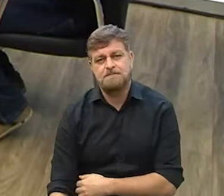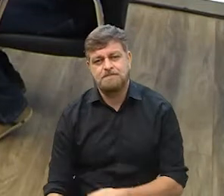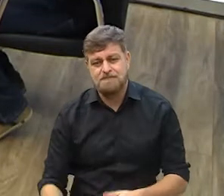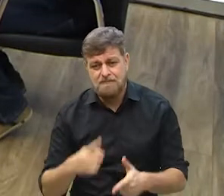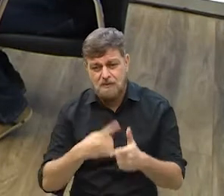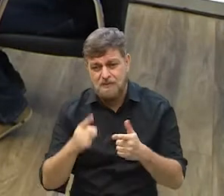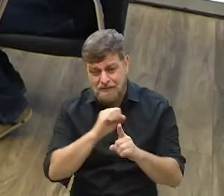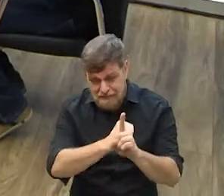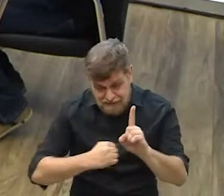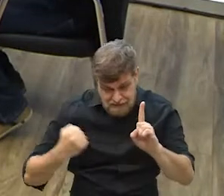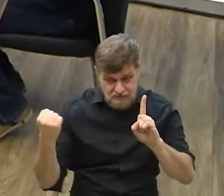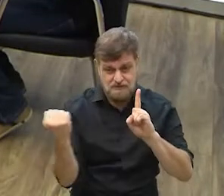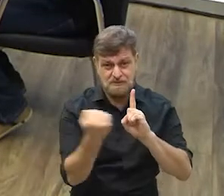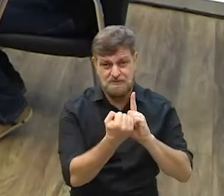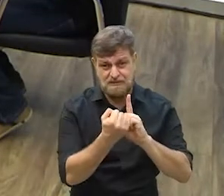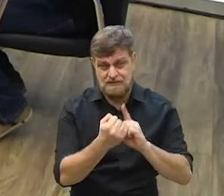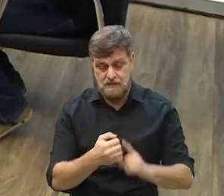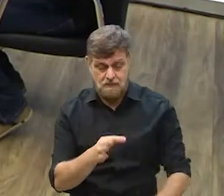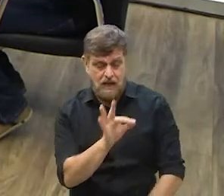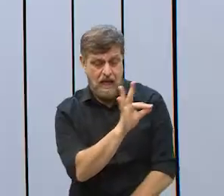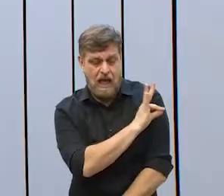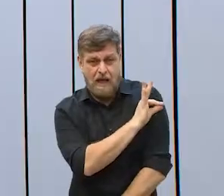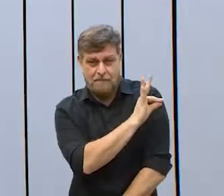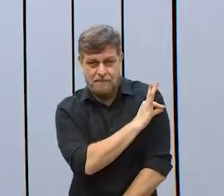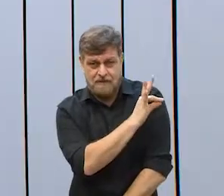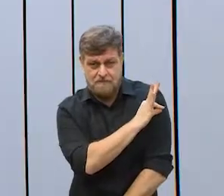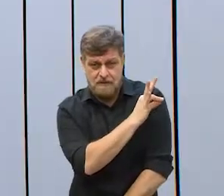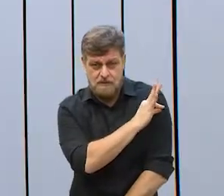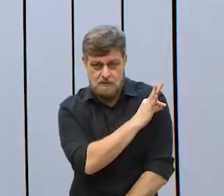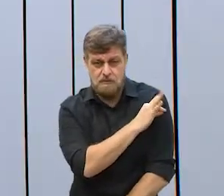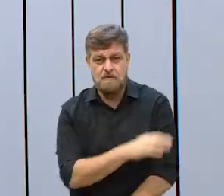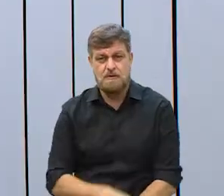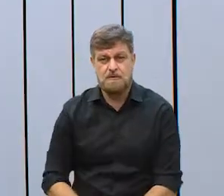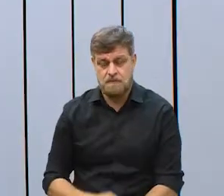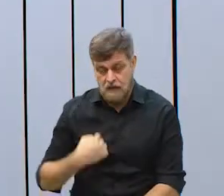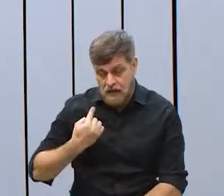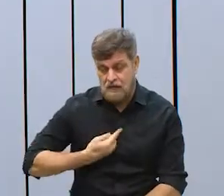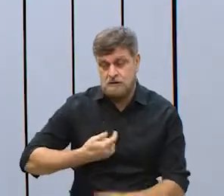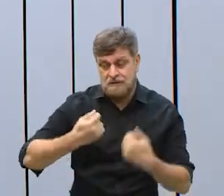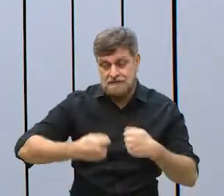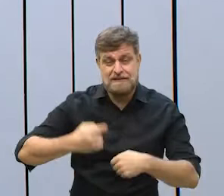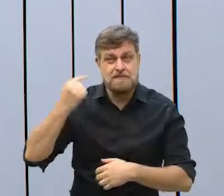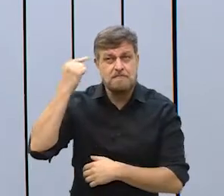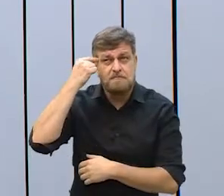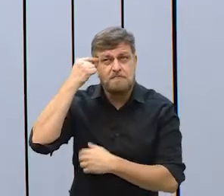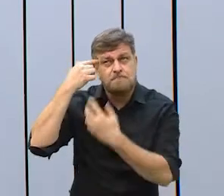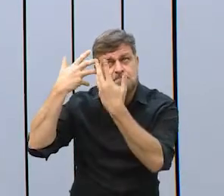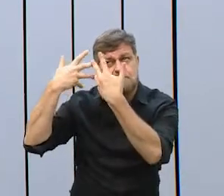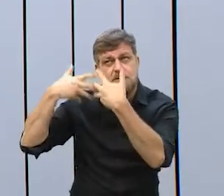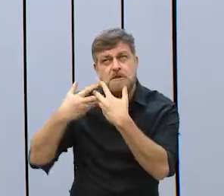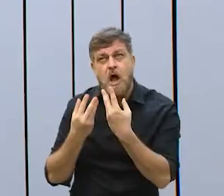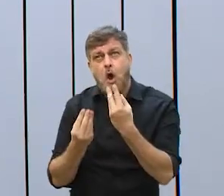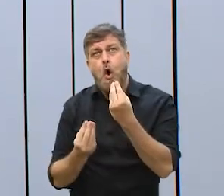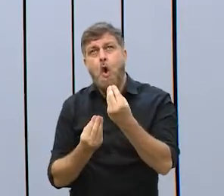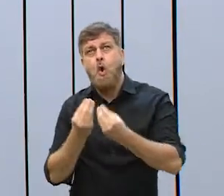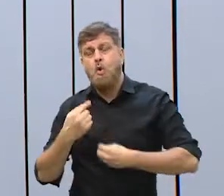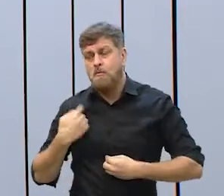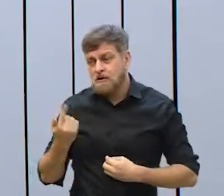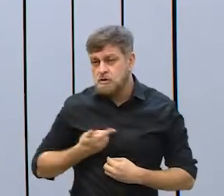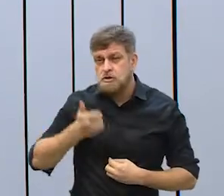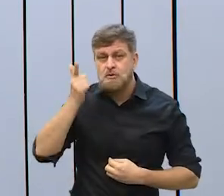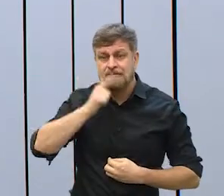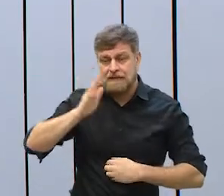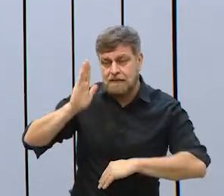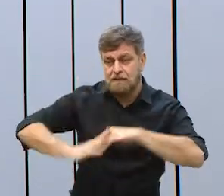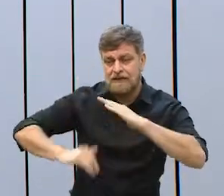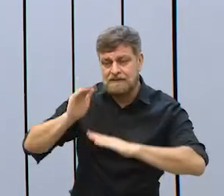social agora, justamente a prefeitura, o poder público, a gente tem que pensar como vamos conseguir fazer essas